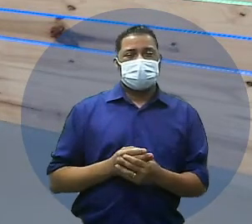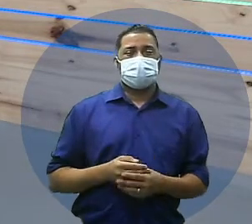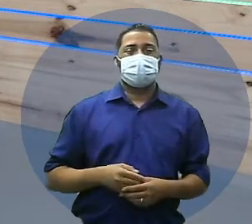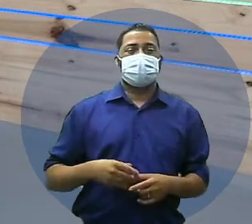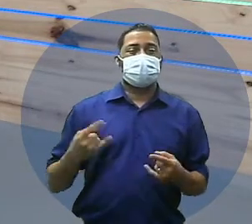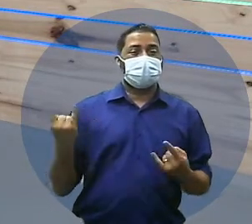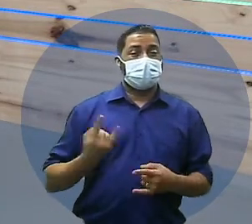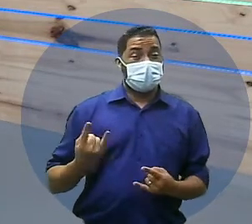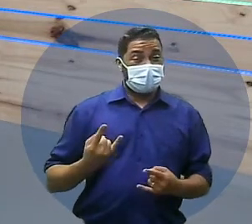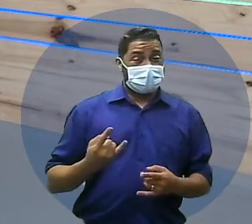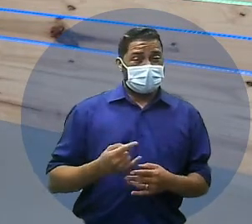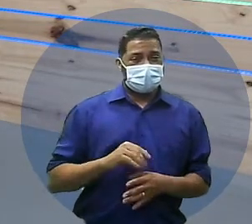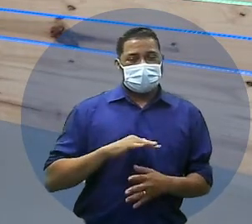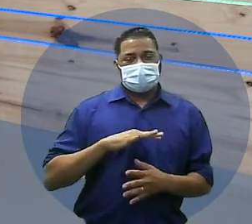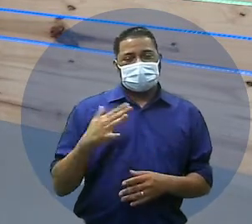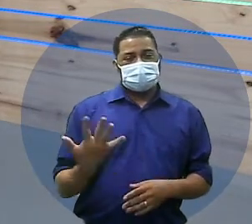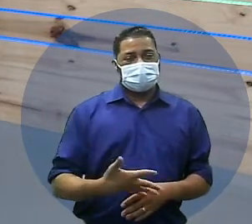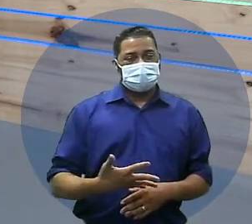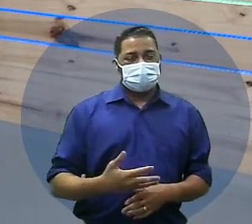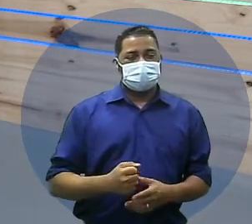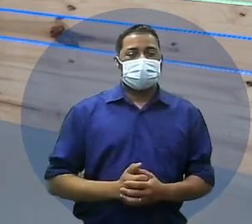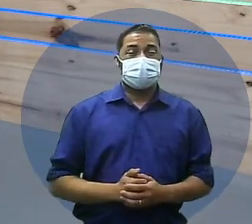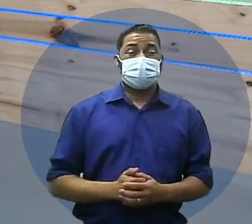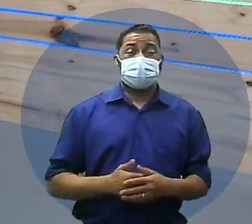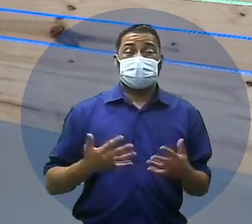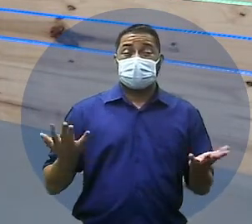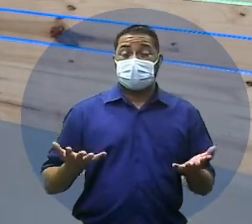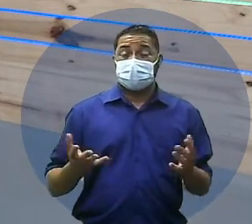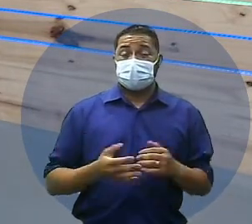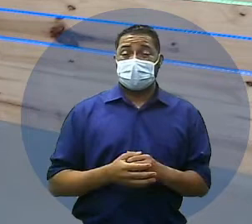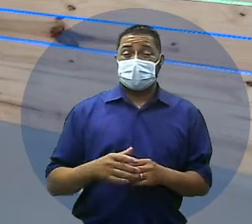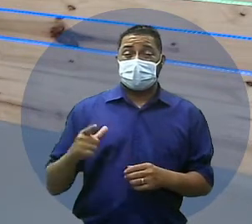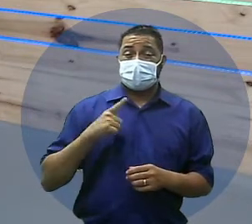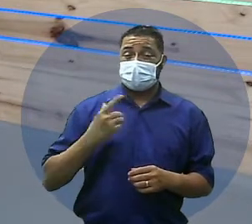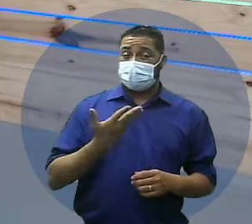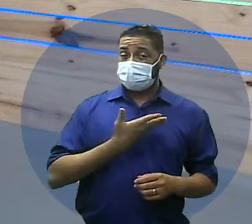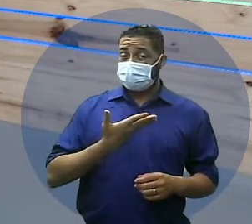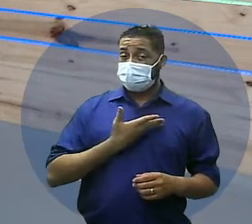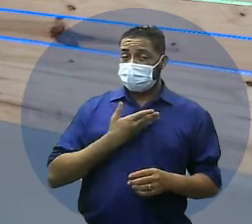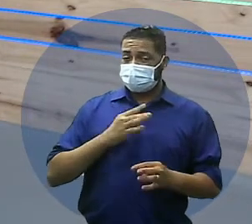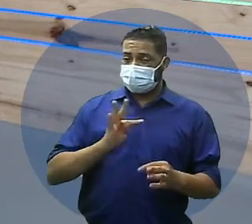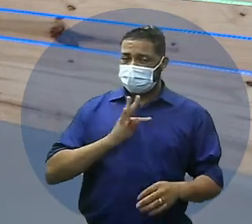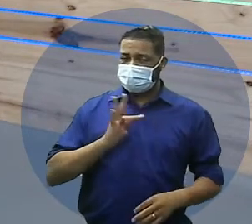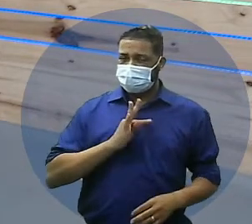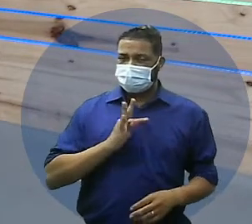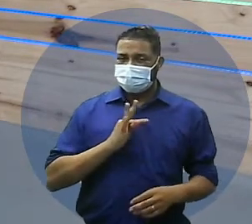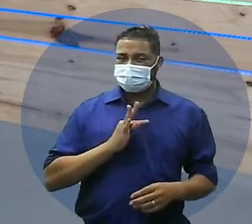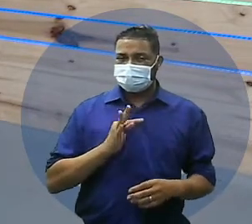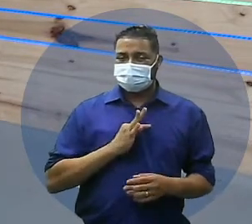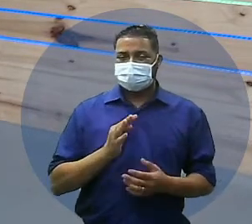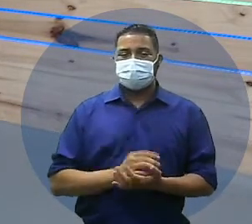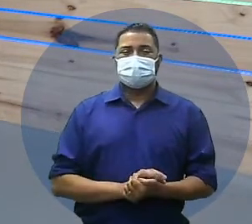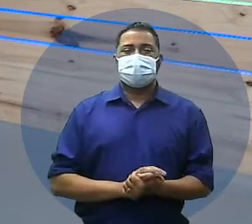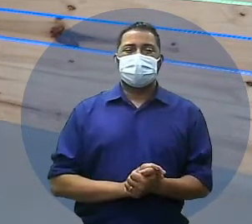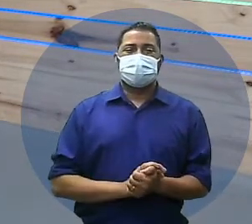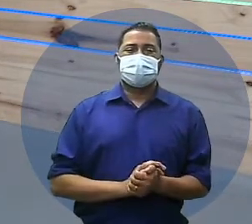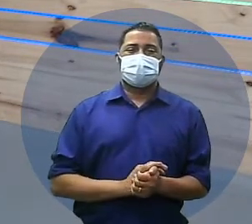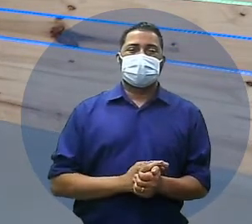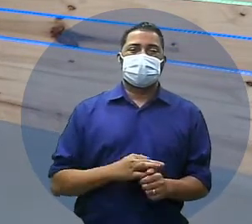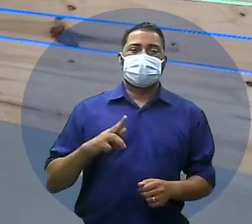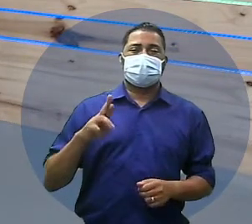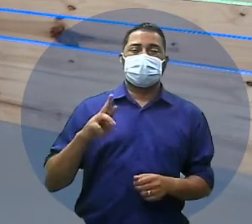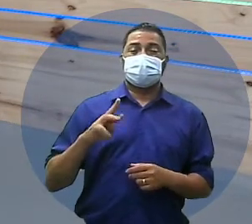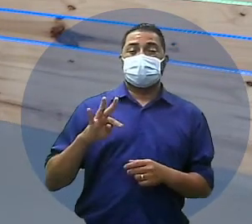youtube.com/Rock em Libras. E ainda aqui no suíte, nosso amigo do peito, nosso irmão camarada,